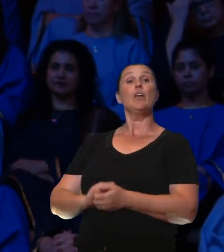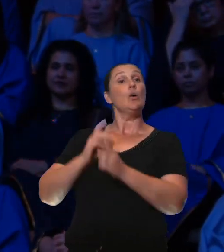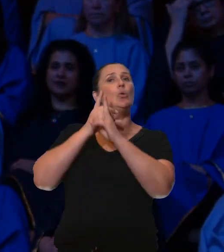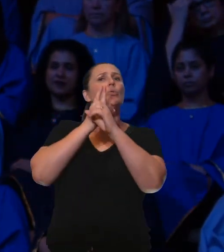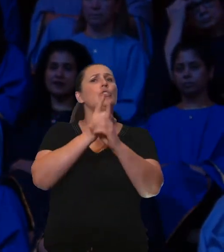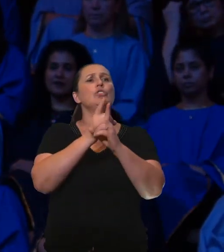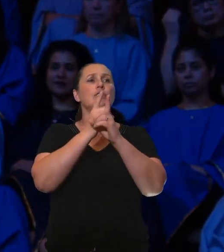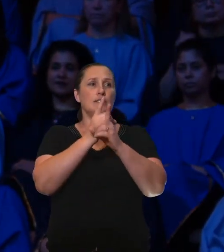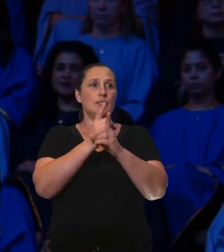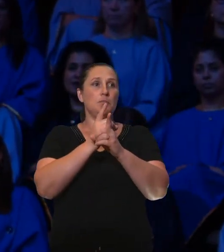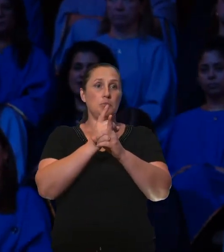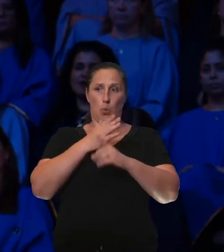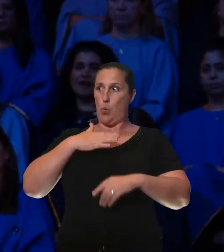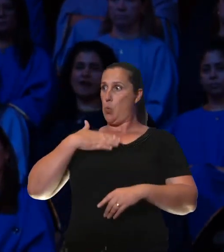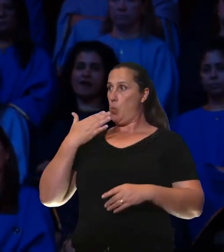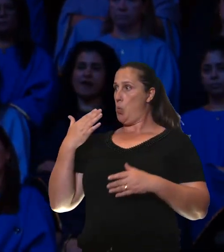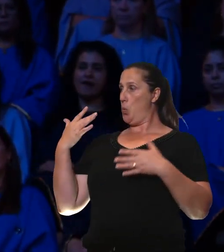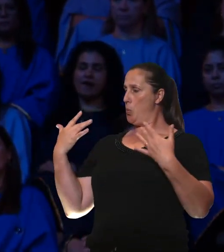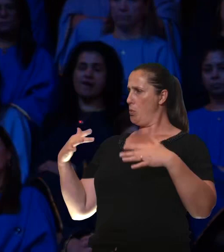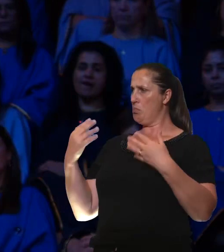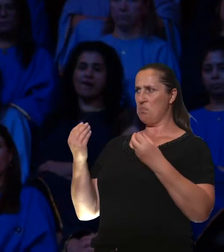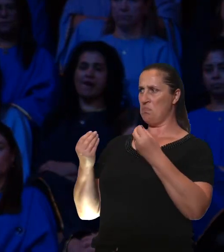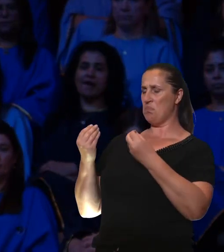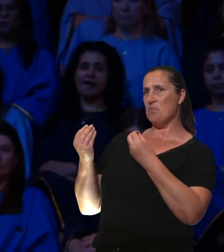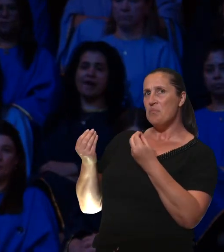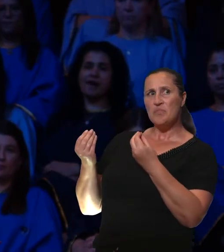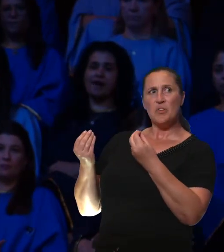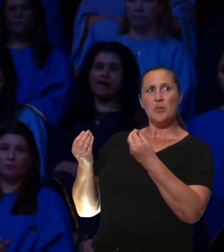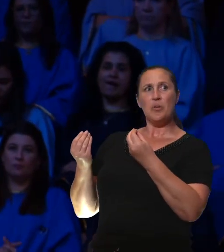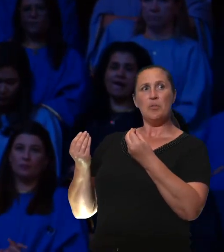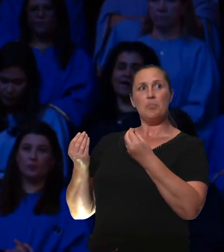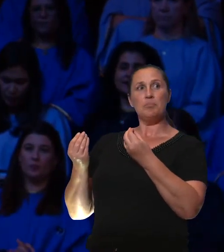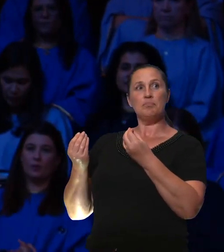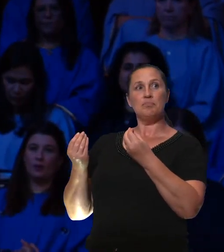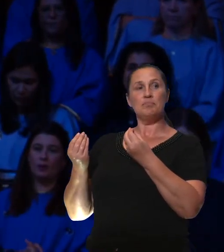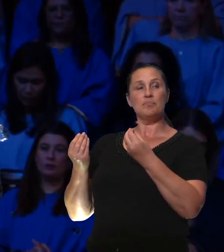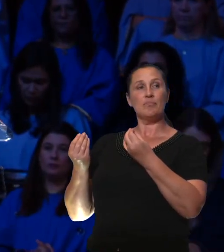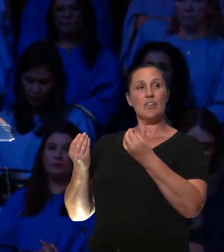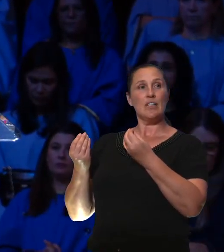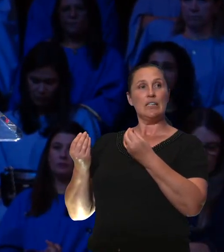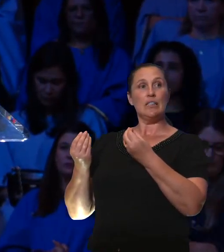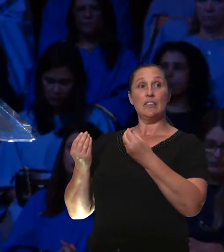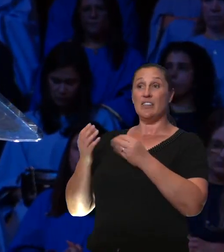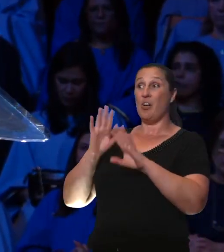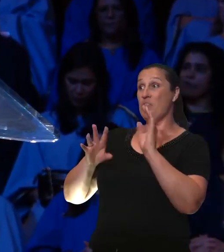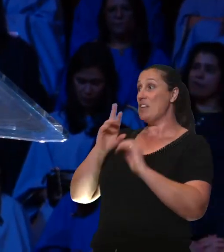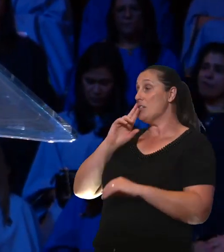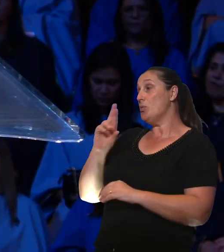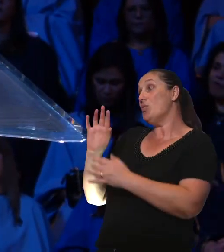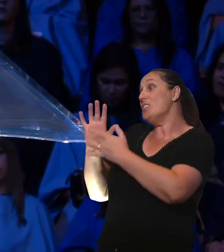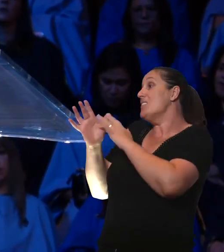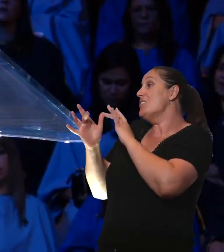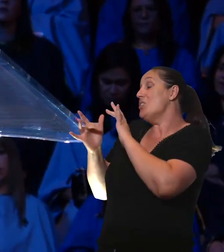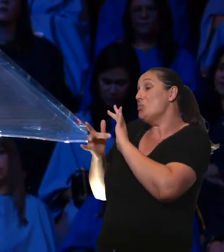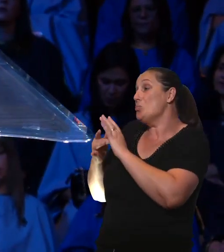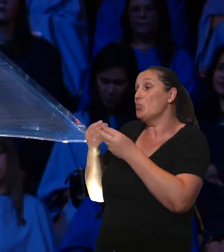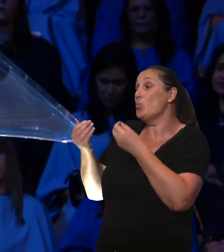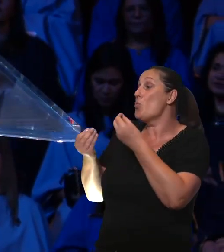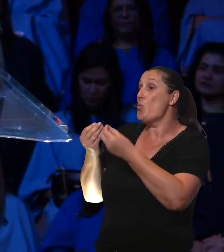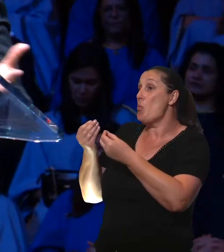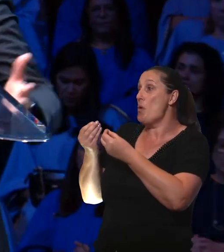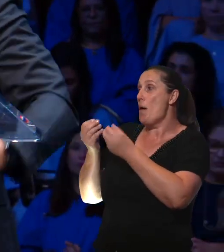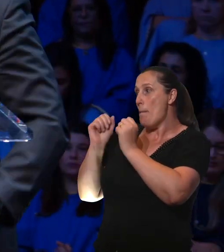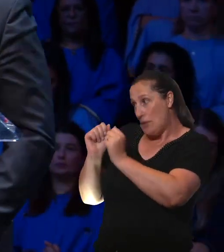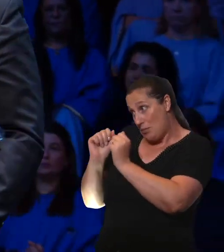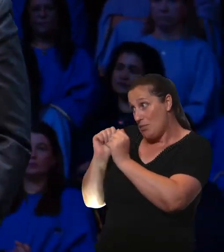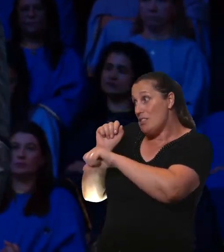discípulos tomaram um susto com aquela direção. Provavelmente um deles respondeu assim: Senhor, não dá para a